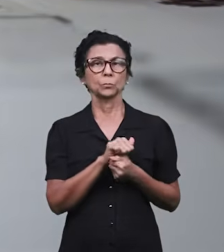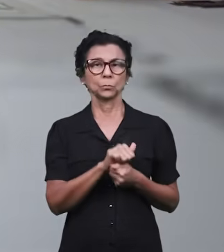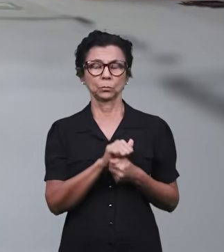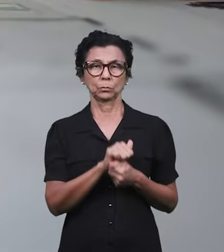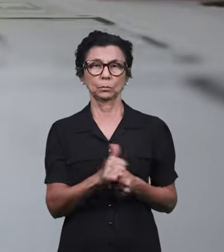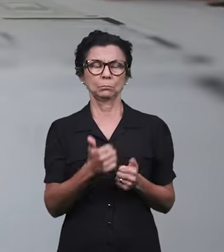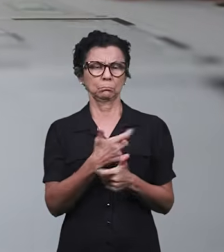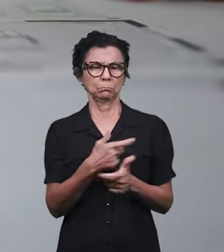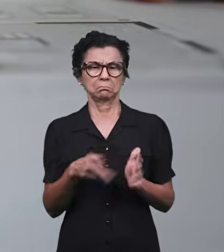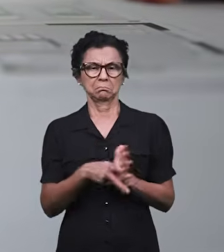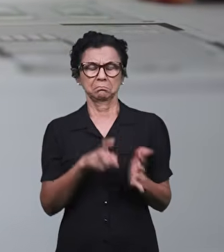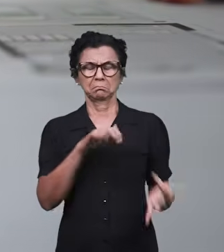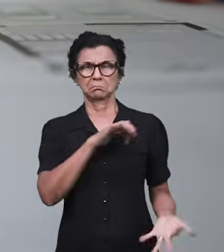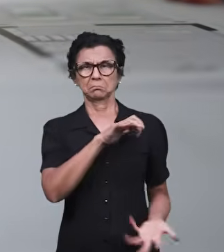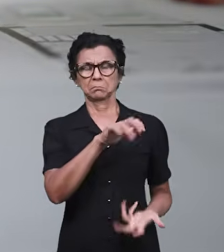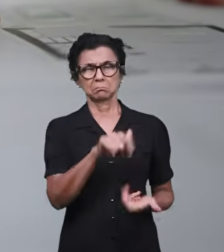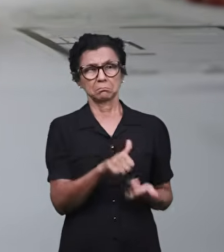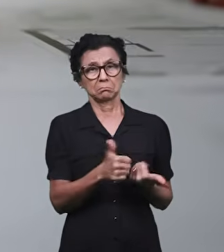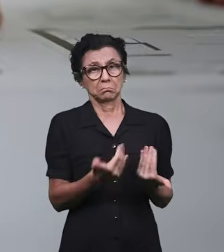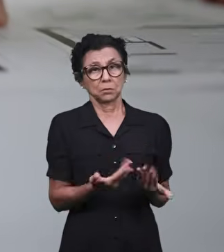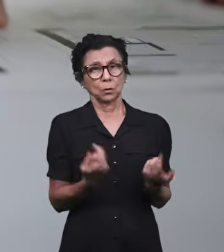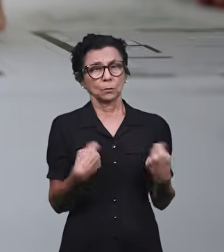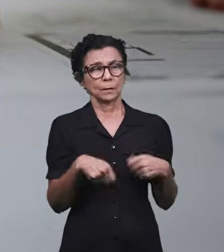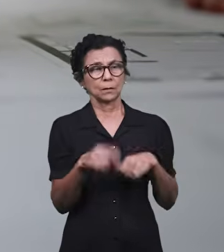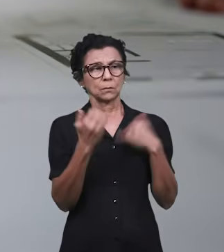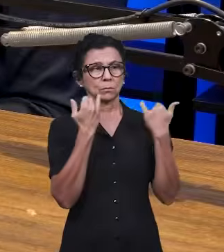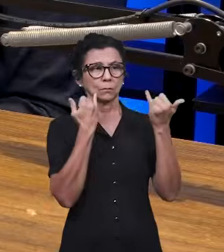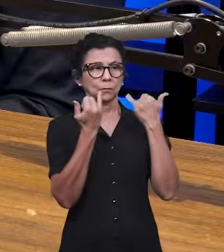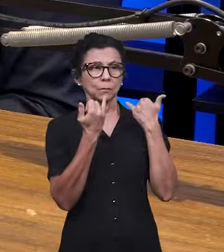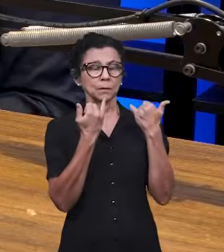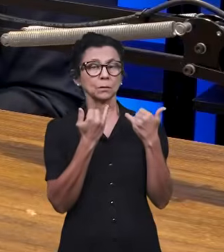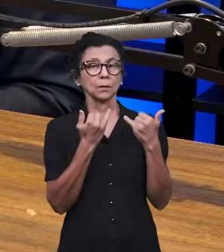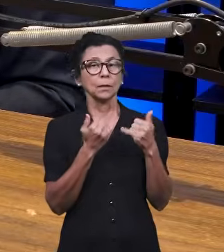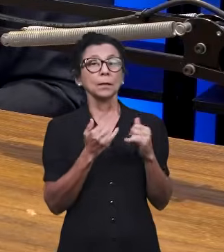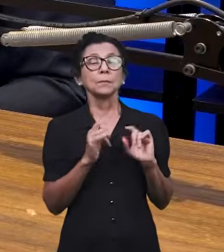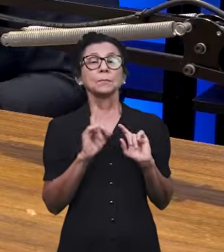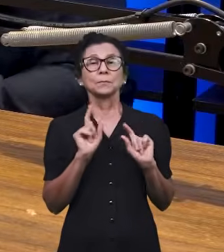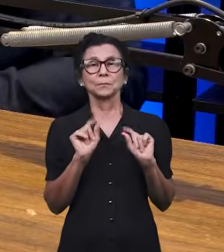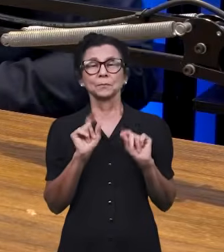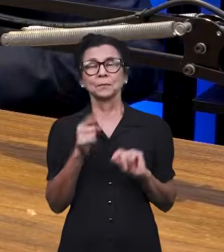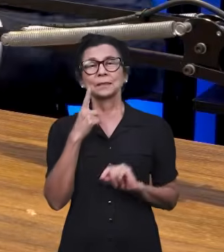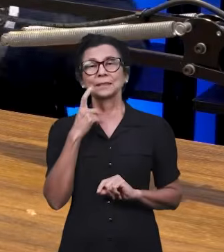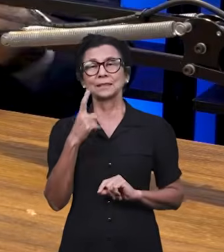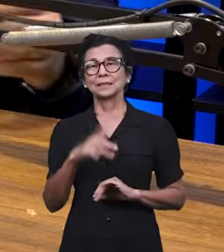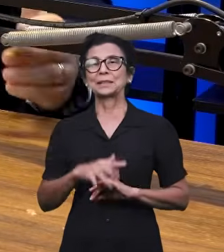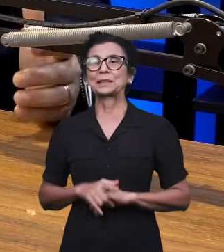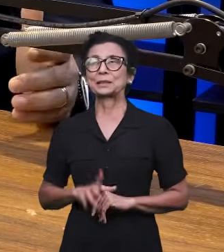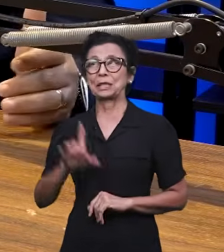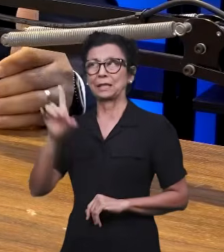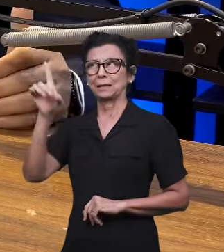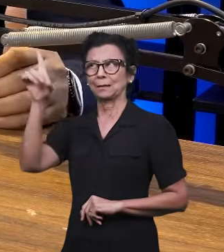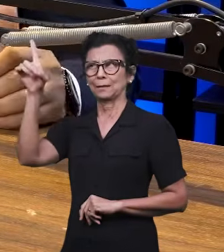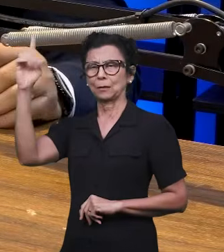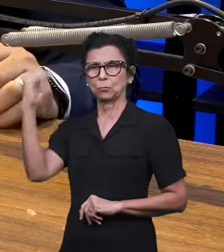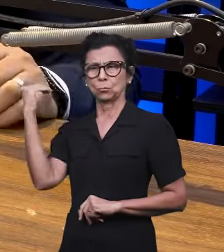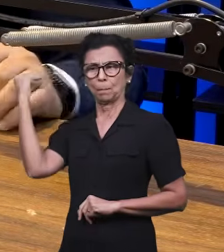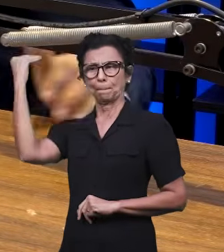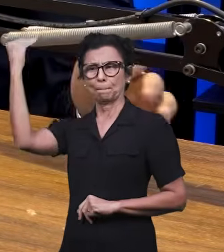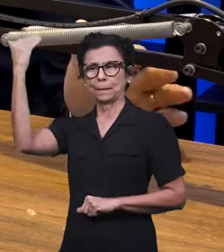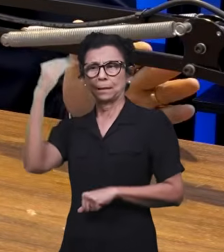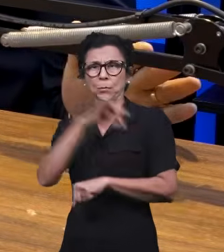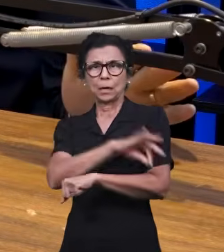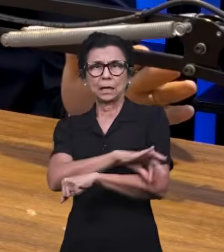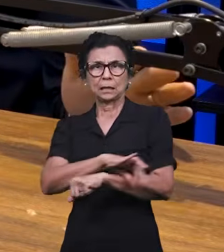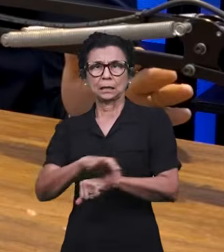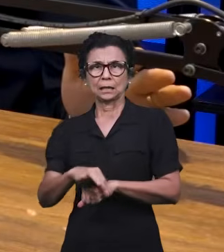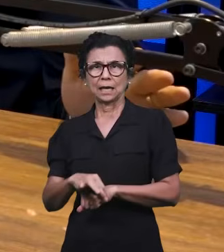deste mundo aqui. Então eu preciso das suas informações. Mas o que é interessante? Que Deus, como arquiteto, ele não consultou